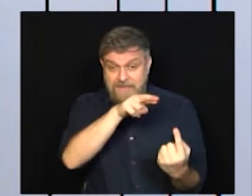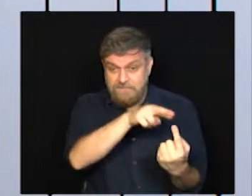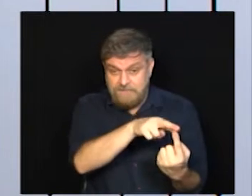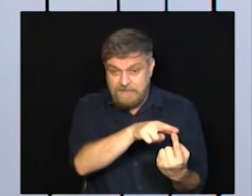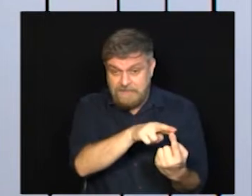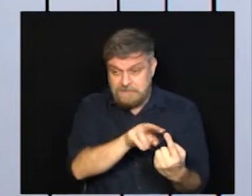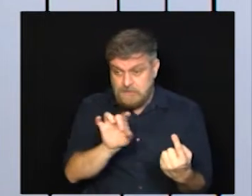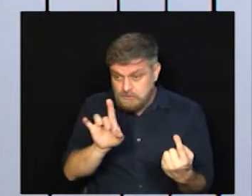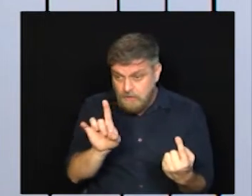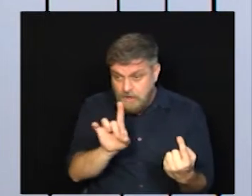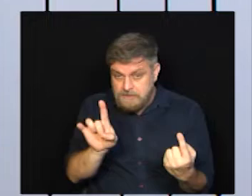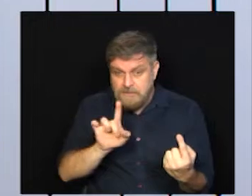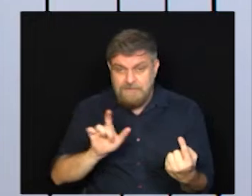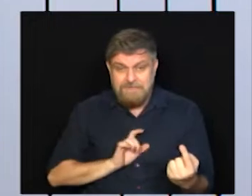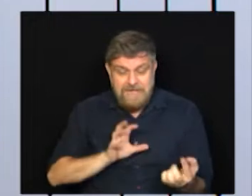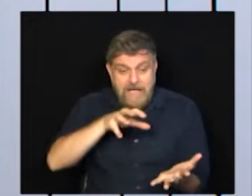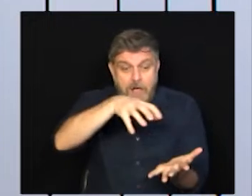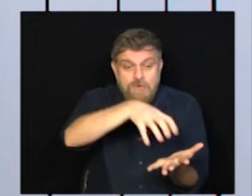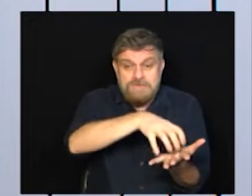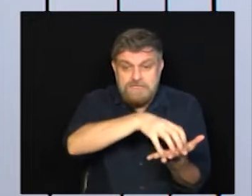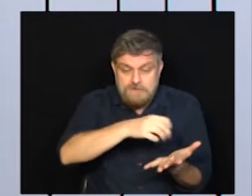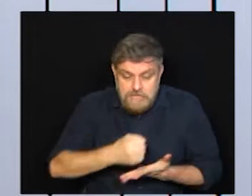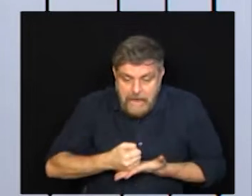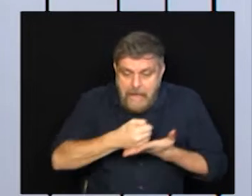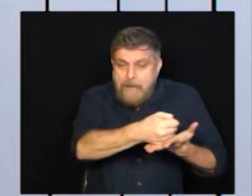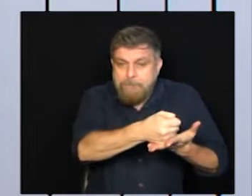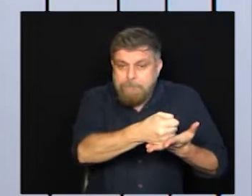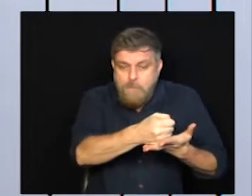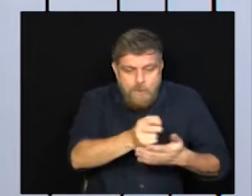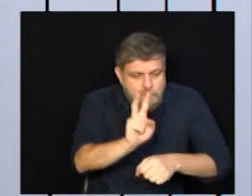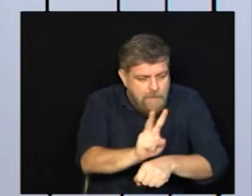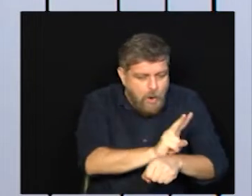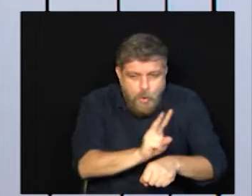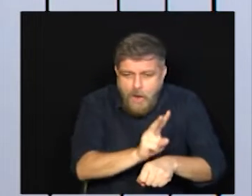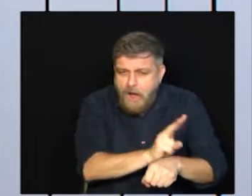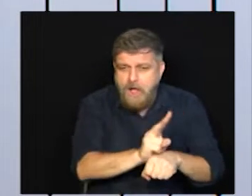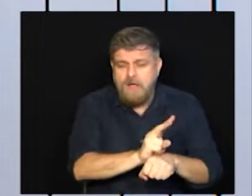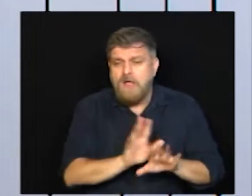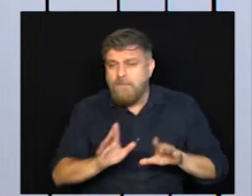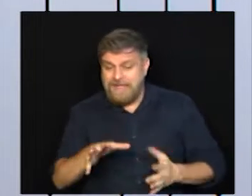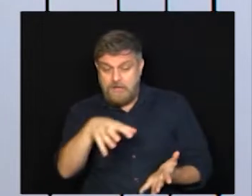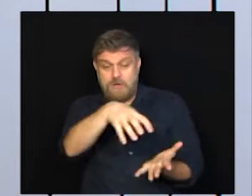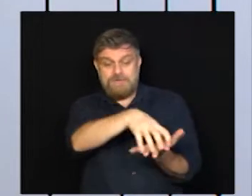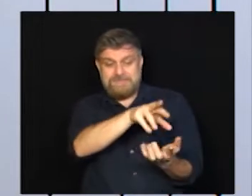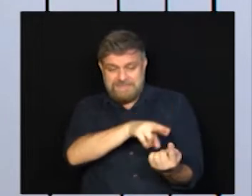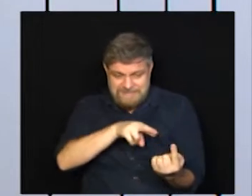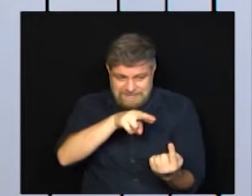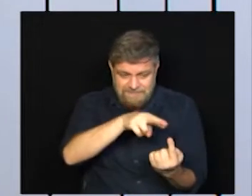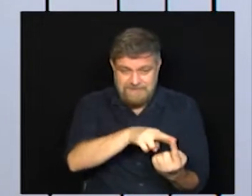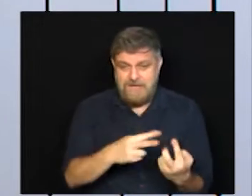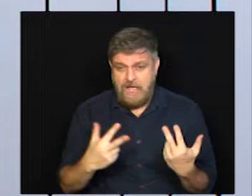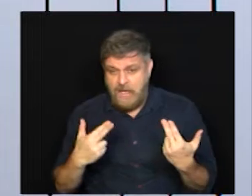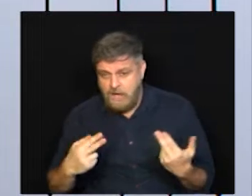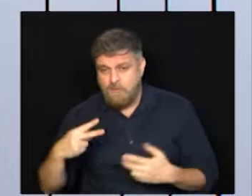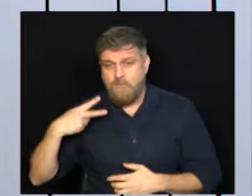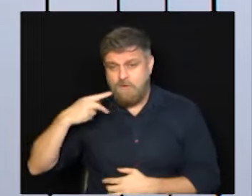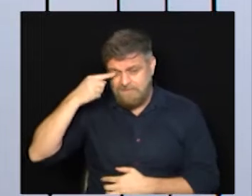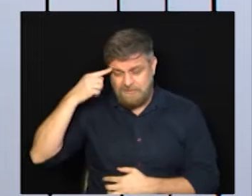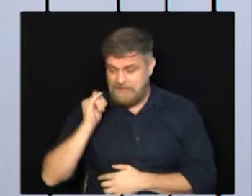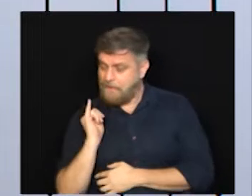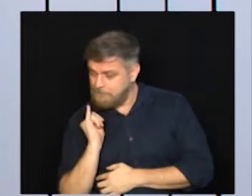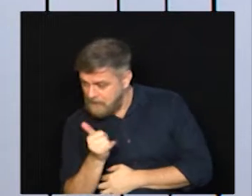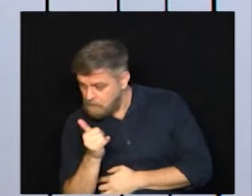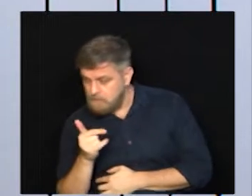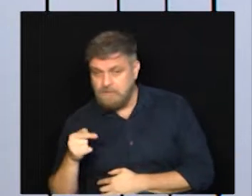mas às vezes como um centro de defesa, enfim. Mas o que ele pode fazer também, como a vereadora também citou,